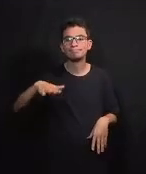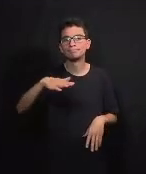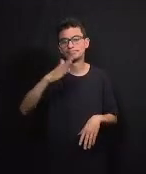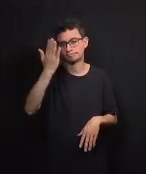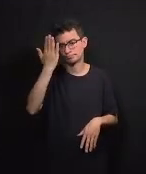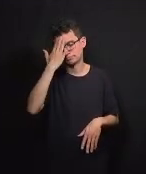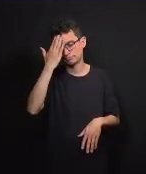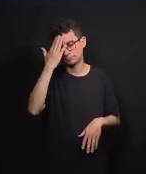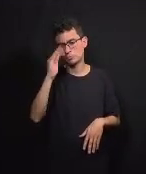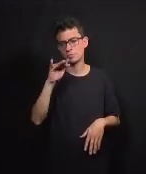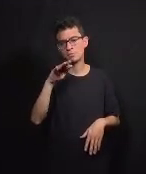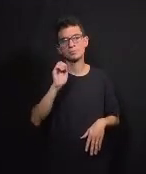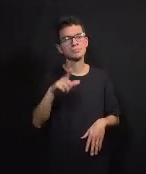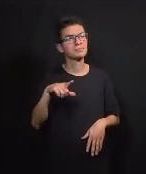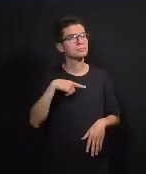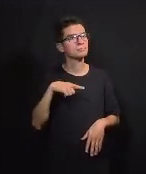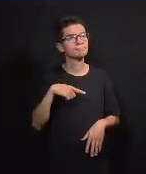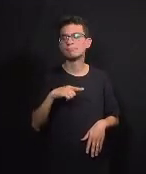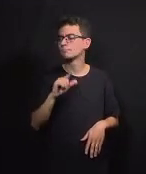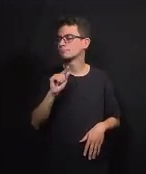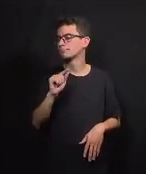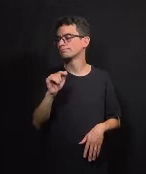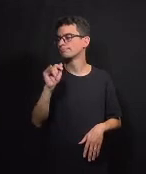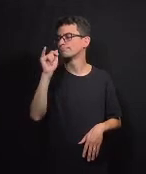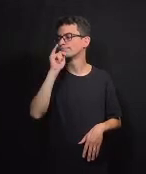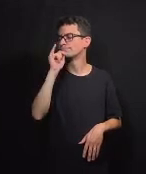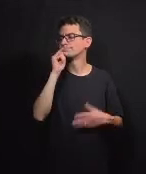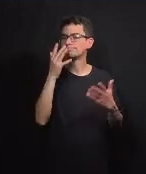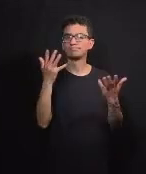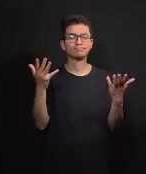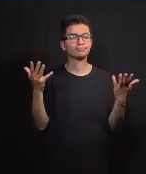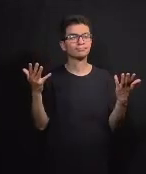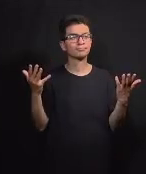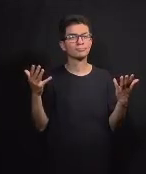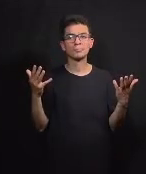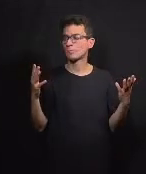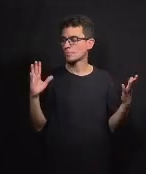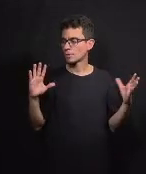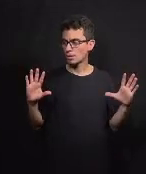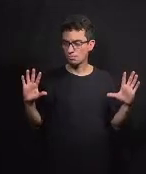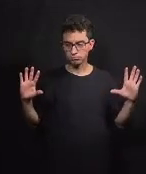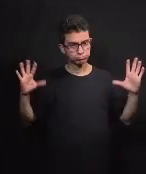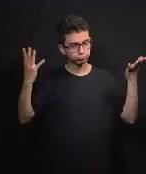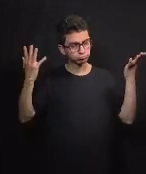o mundo ocidental fosse tomado por essa